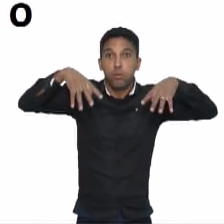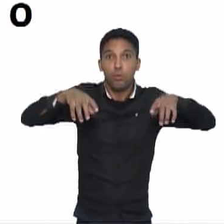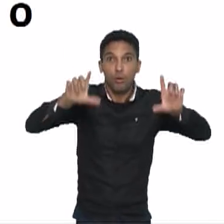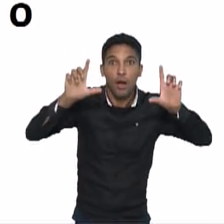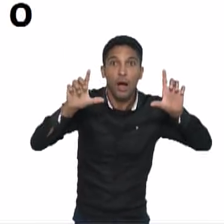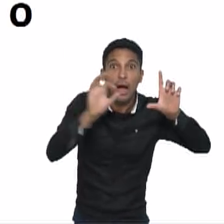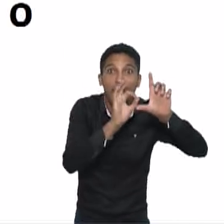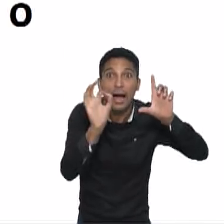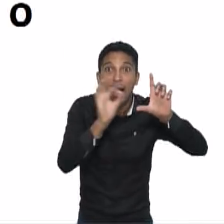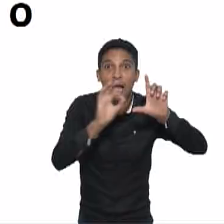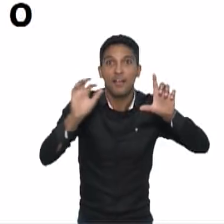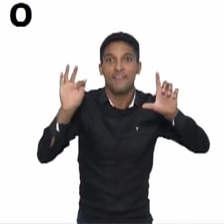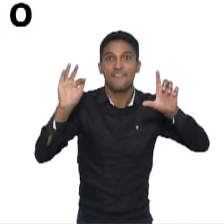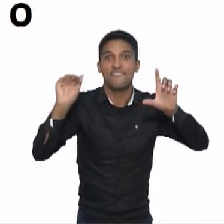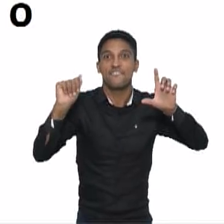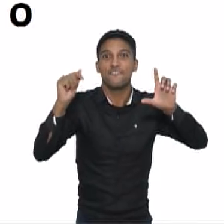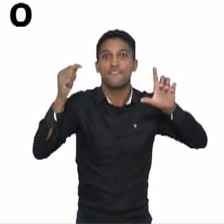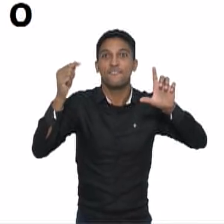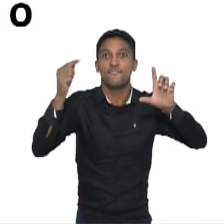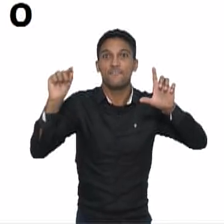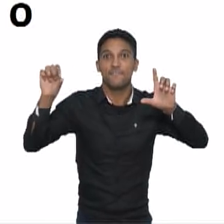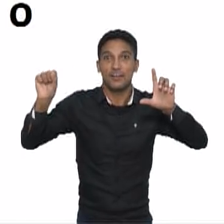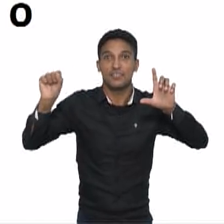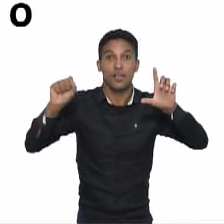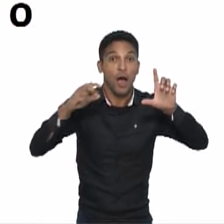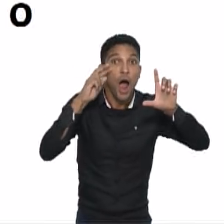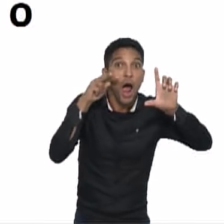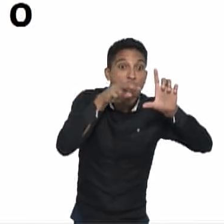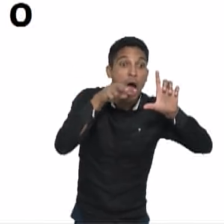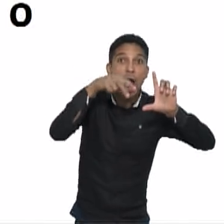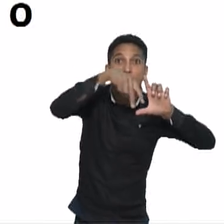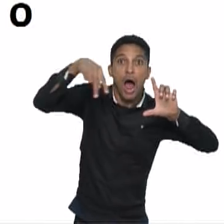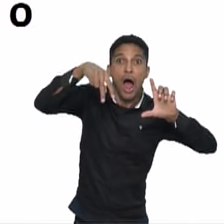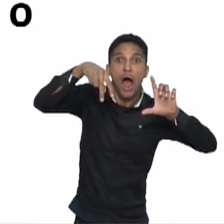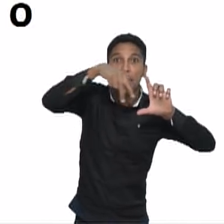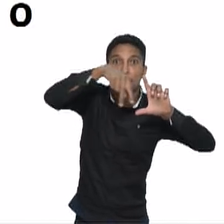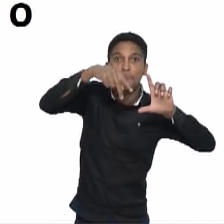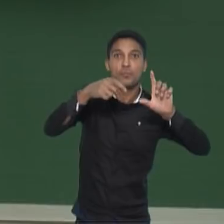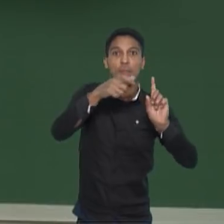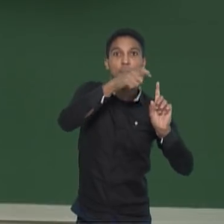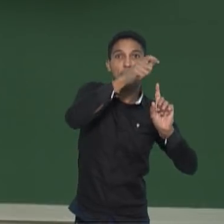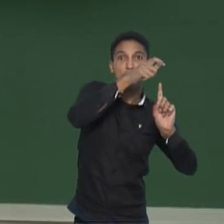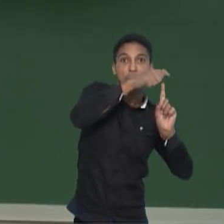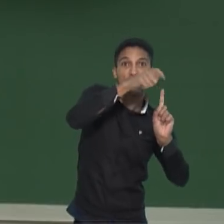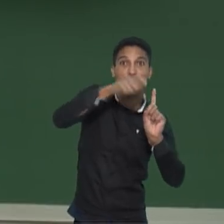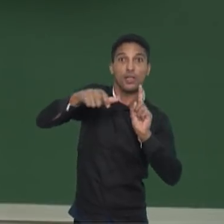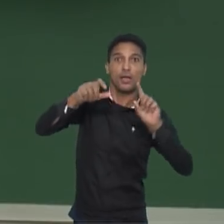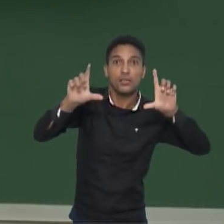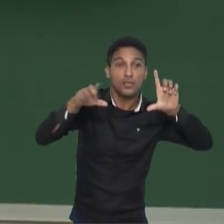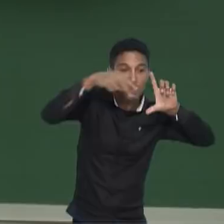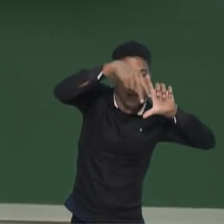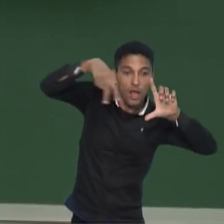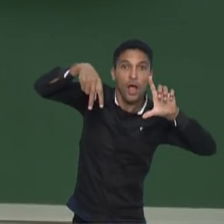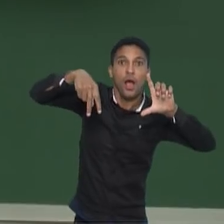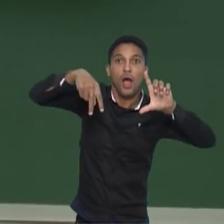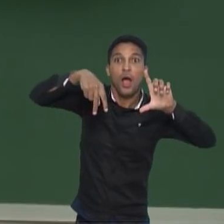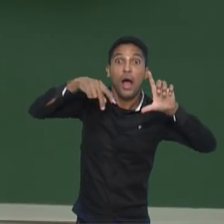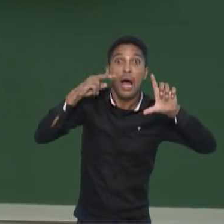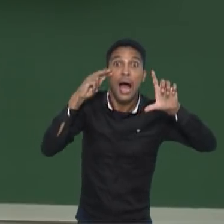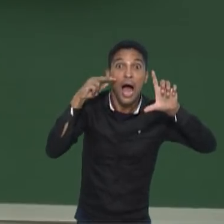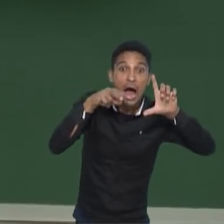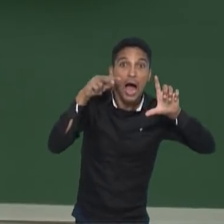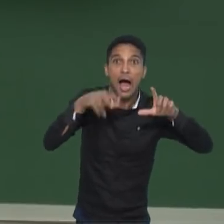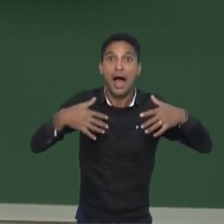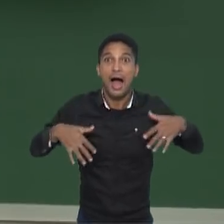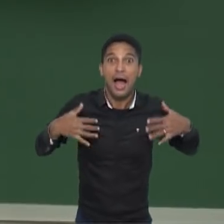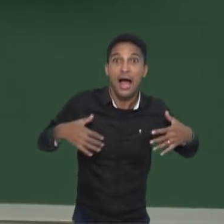suas expectativas. Então, por partes aqui, né? Então, desenvolvimento de tramas complexas. Tramas são, tem a ver